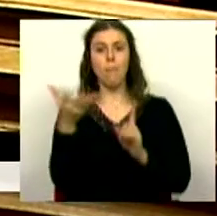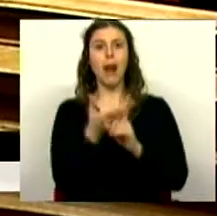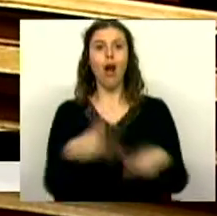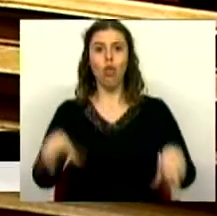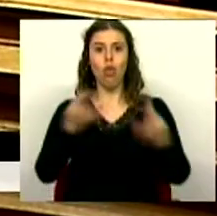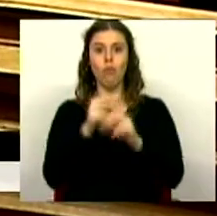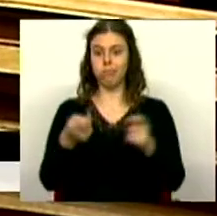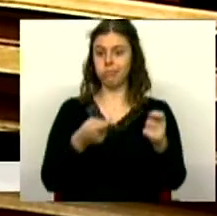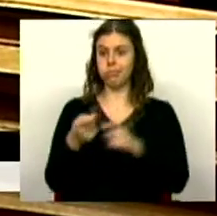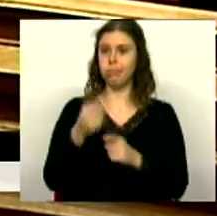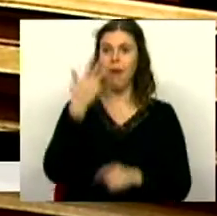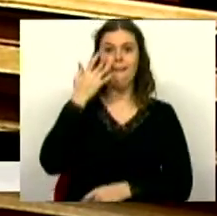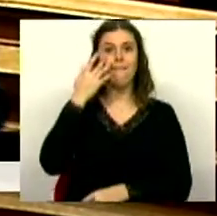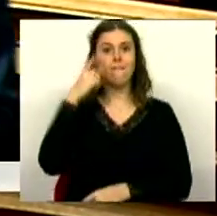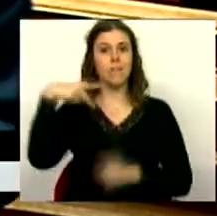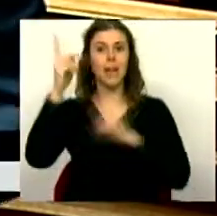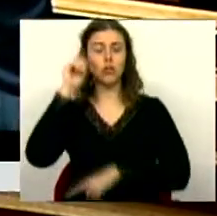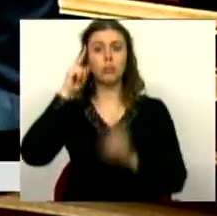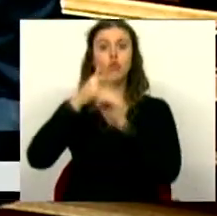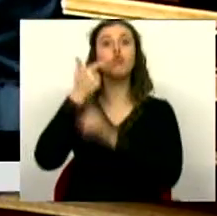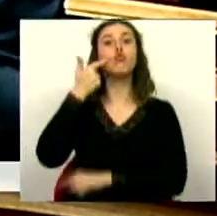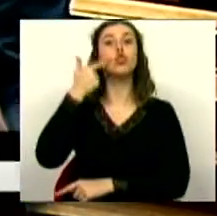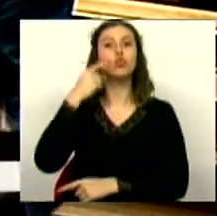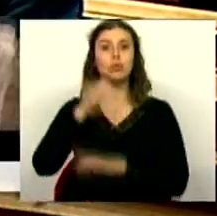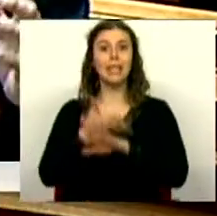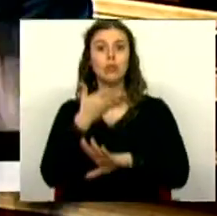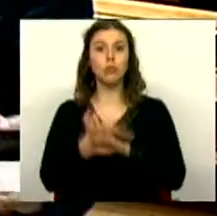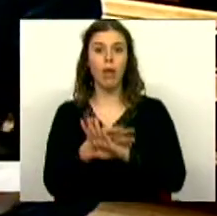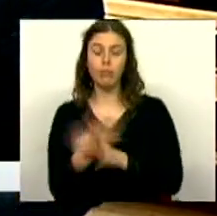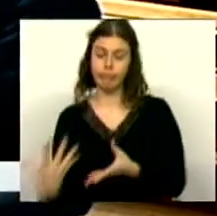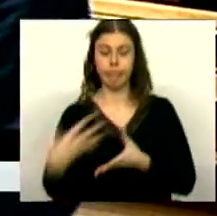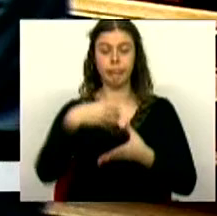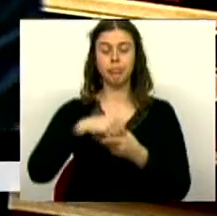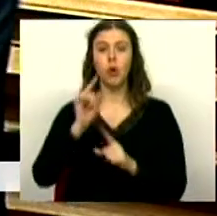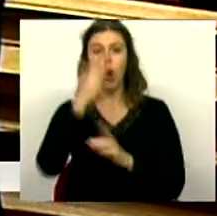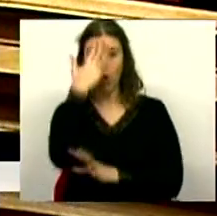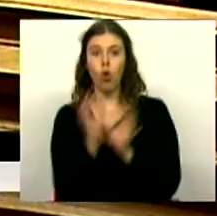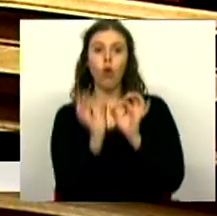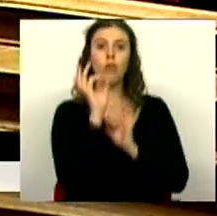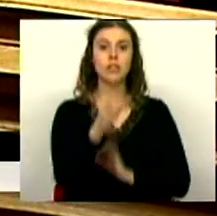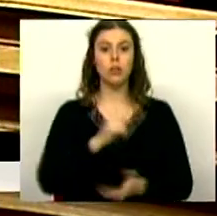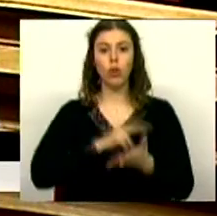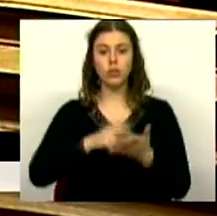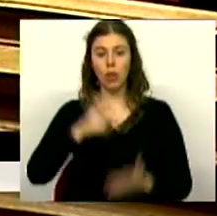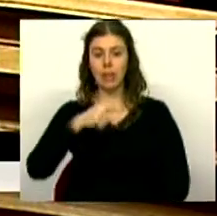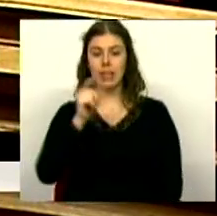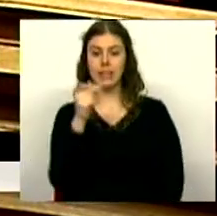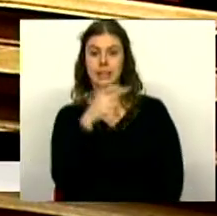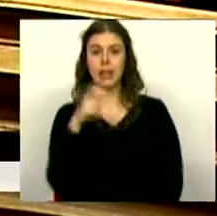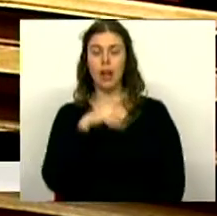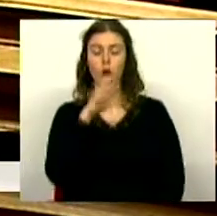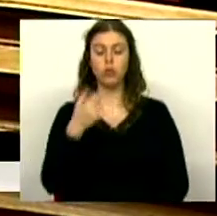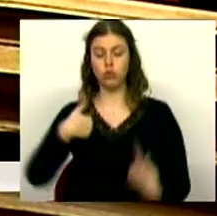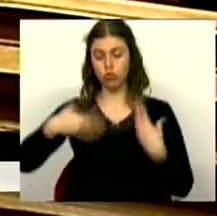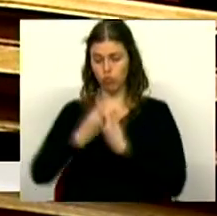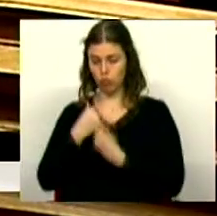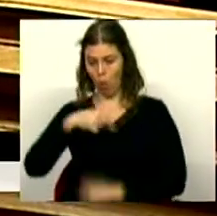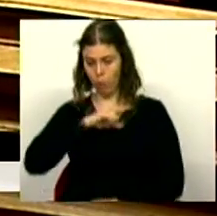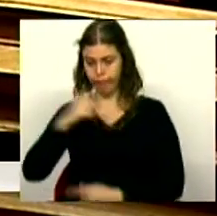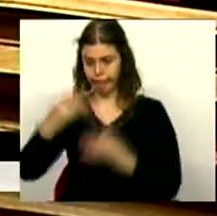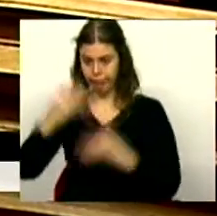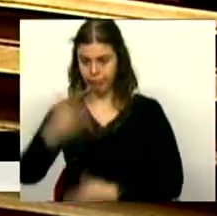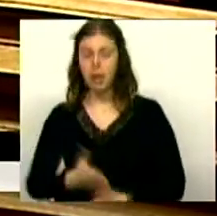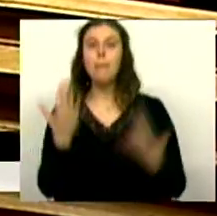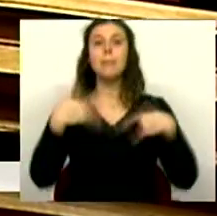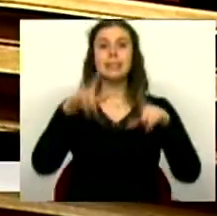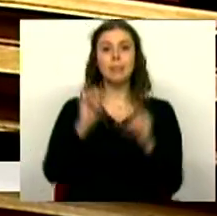organização de viagens para fins de turismo sexual, compagina-se aquilo que são recomendações da Convenção de Lanzarote com a nossa ordem jurídica. Por outro lado,